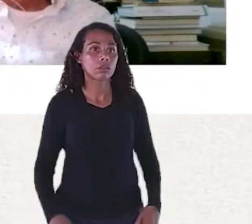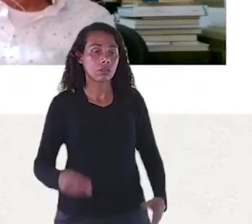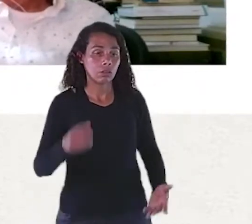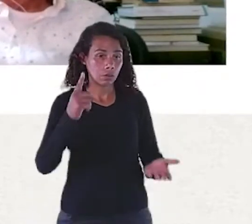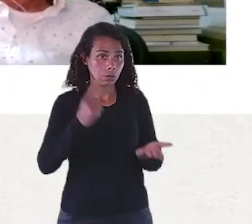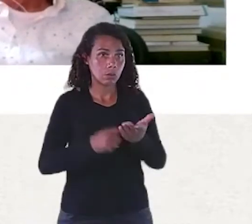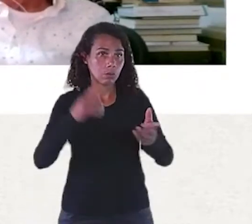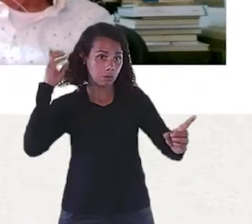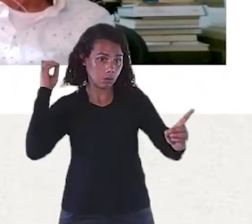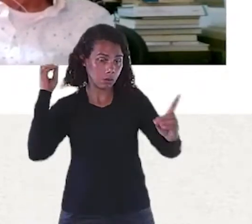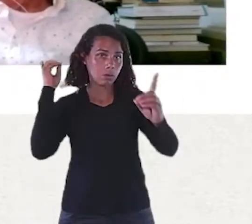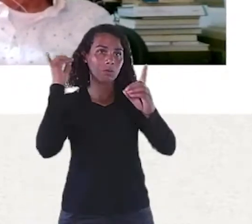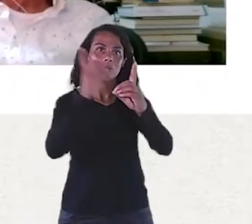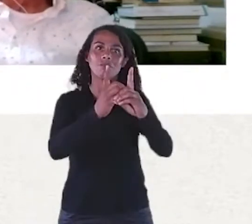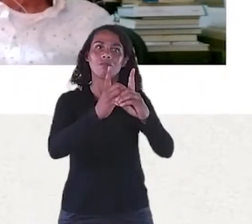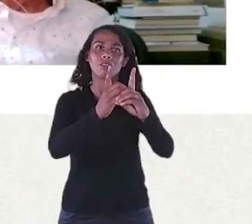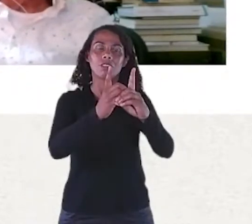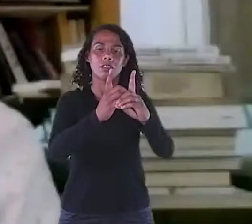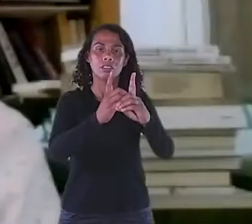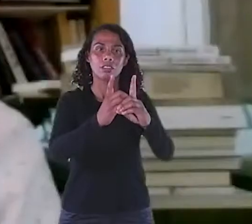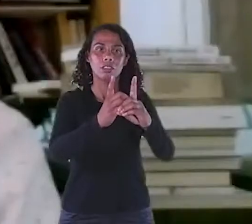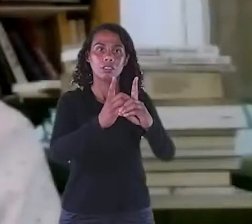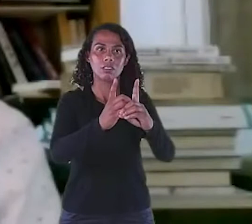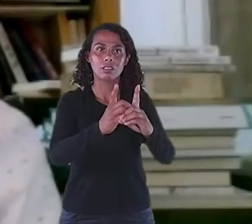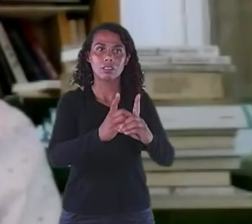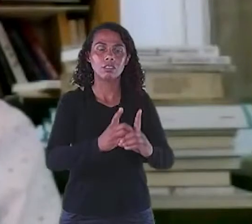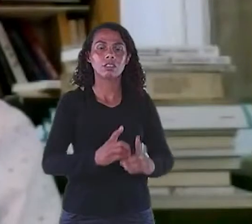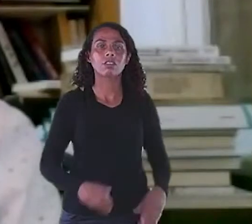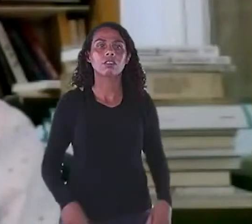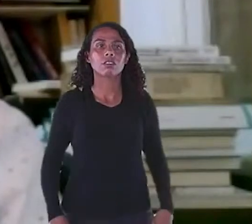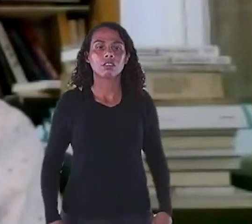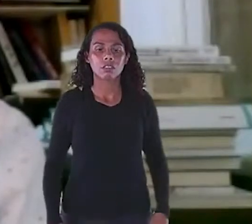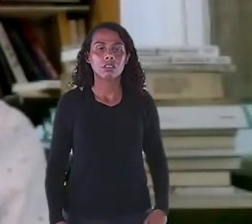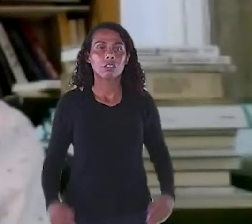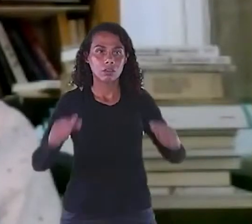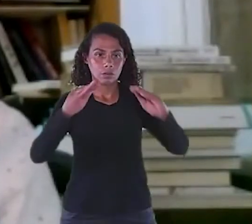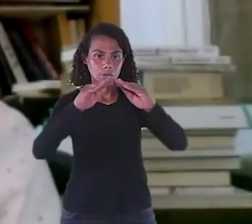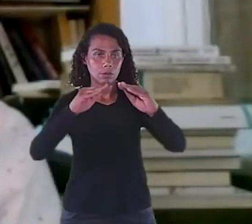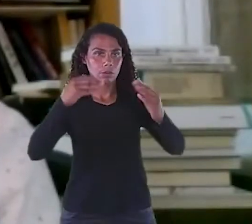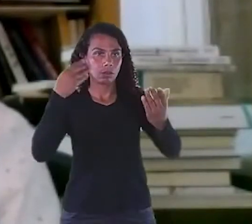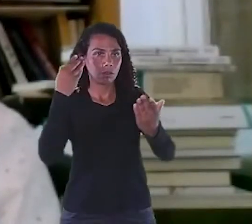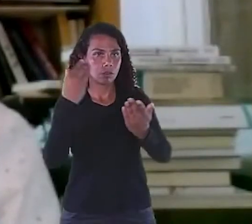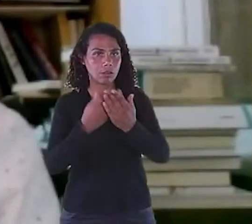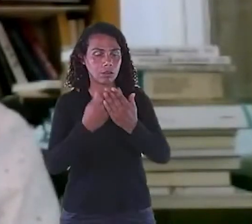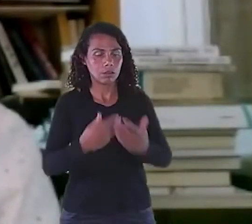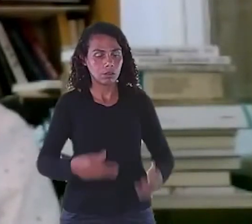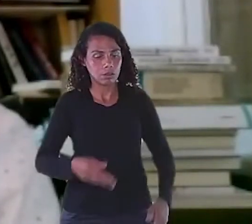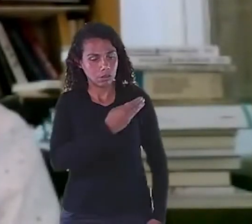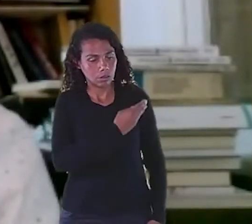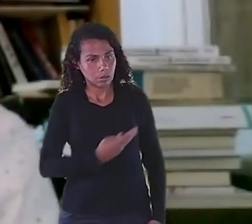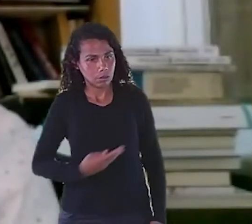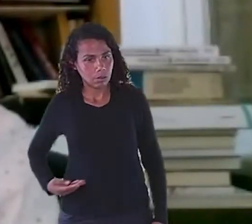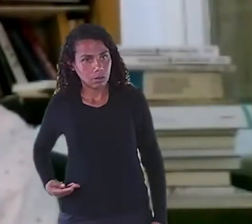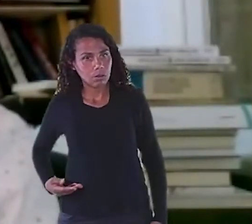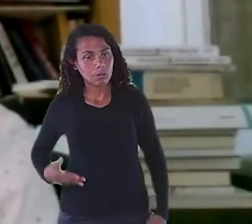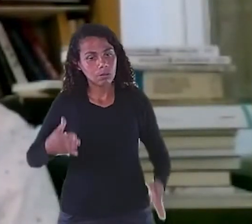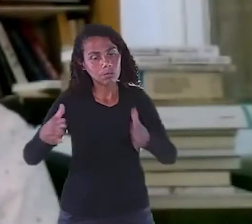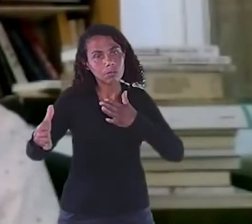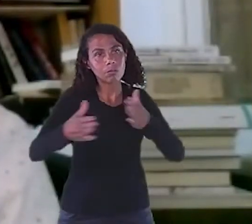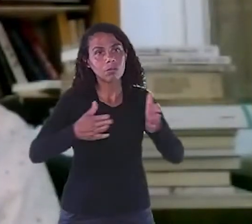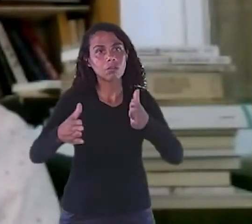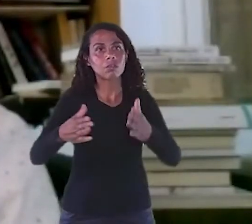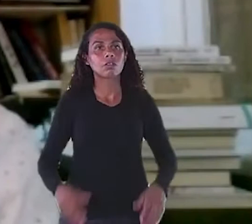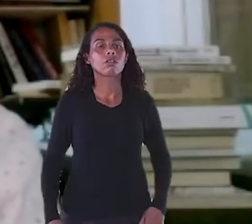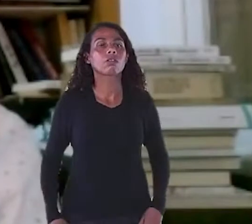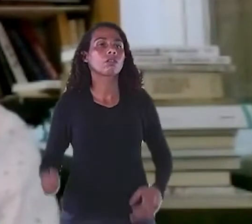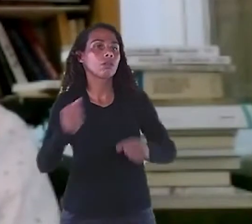com o encontro marcado na mão. Isso devia ser em 57. O livro era recentíssimo, o livro saiu no